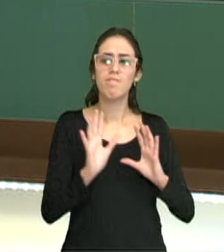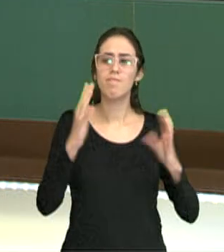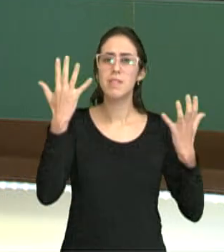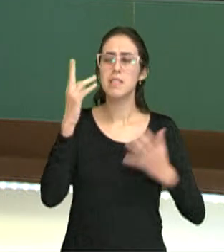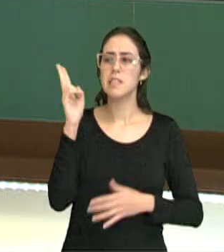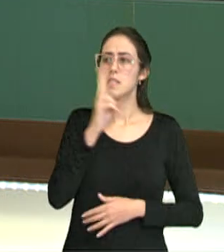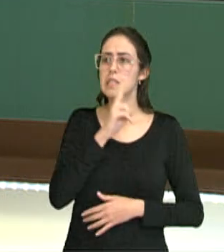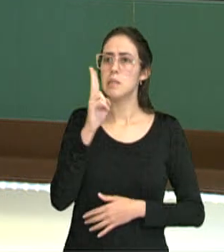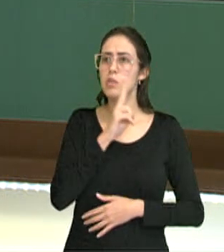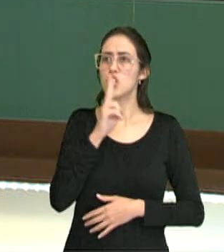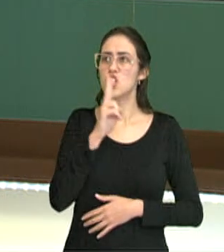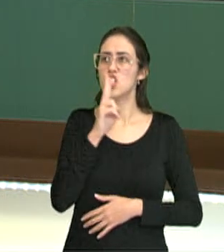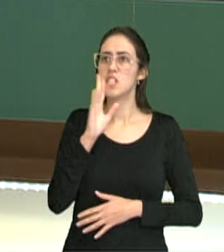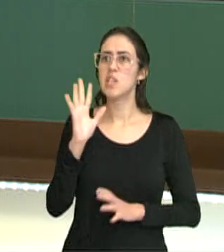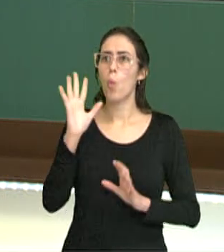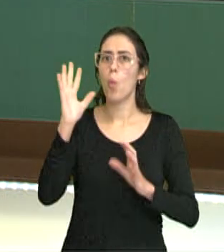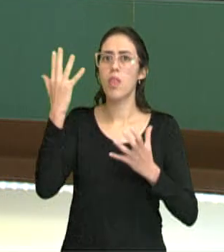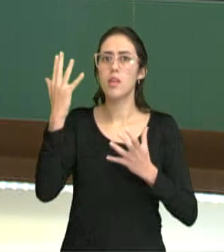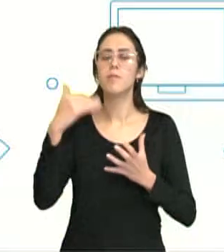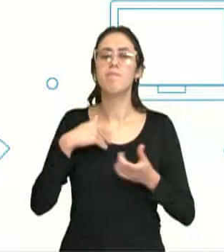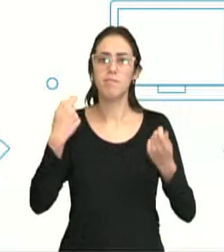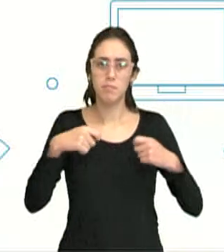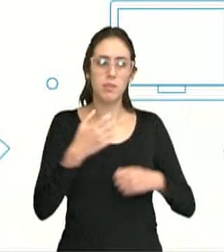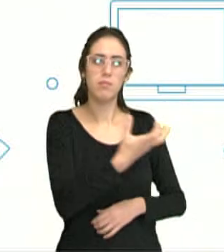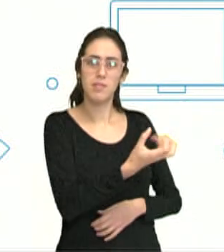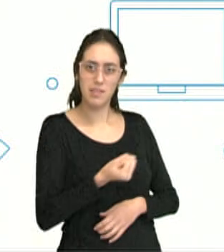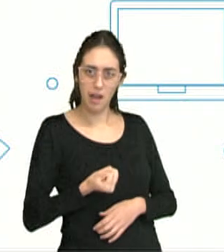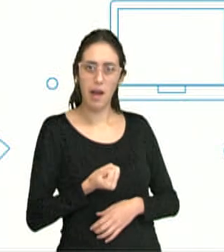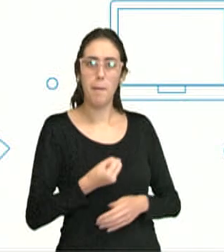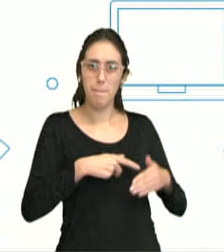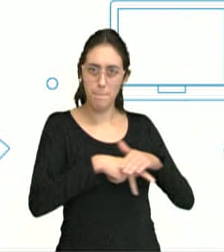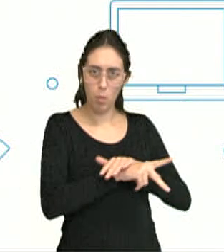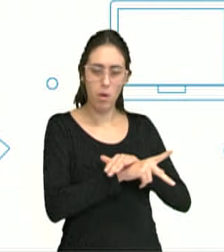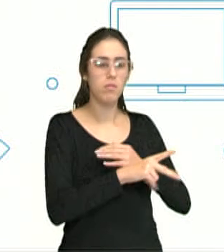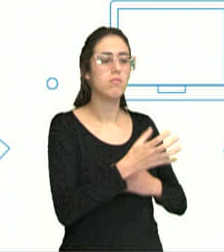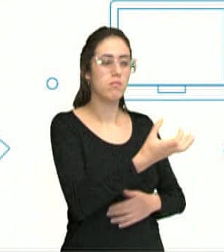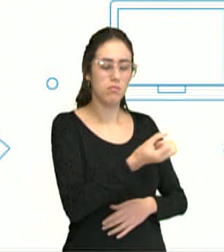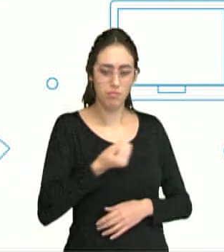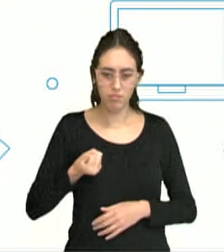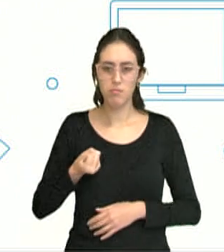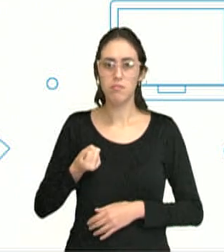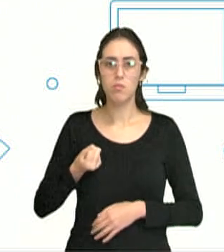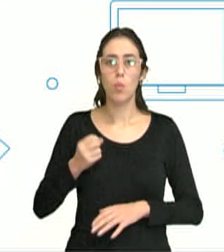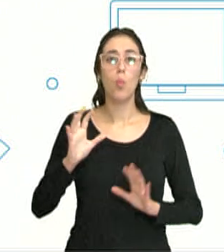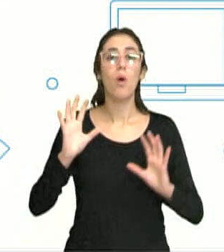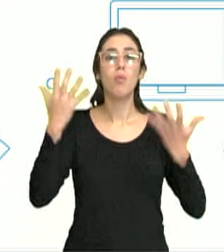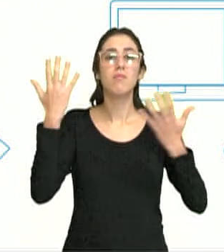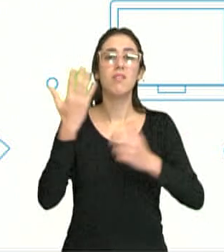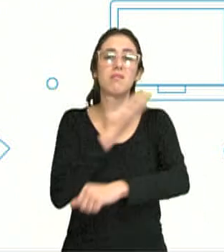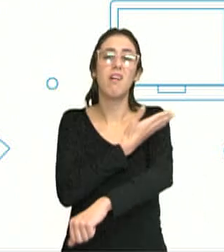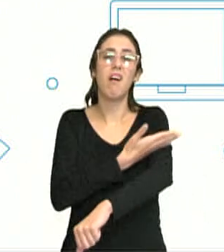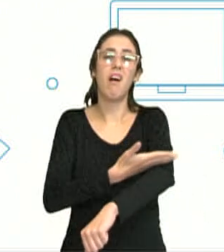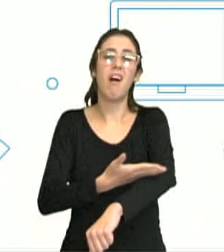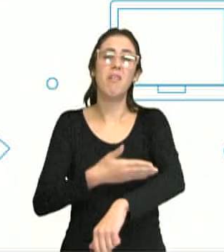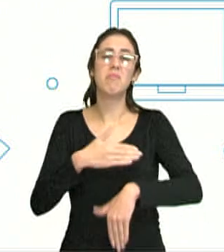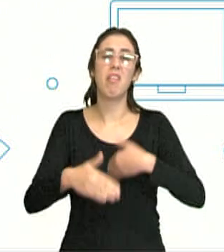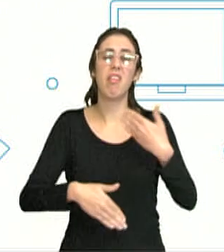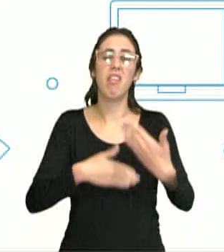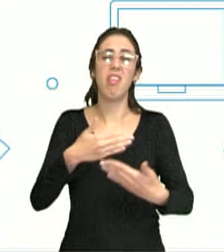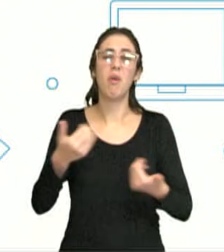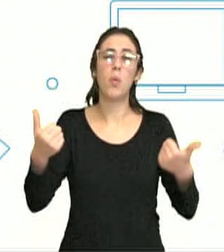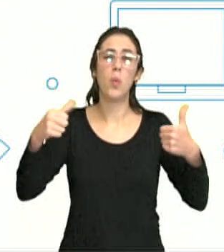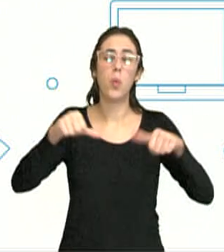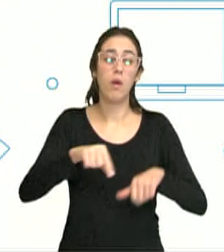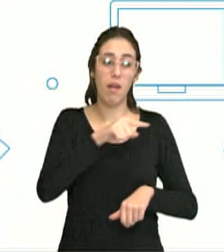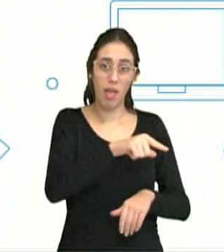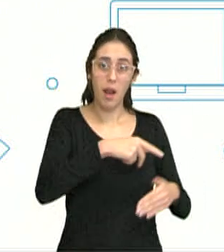lá e tira um pouquinho do dinheiro da poupança. O que acontece? Você acaba criando um hábito não saudável. A poupança é